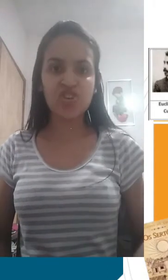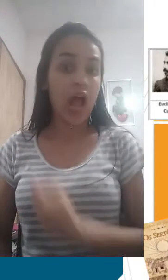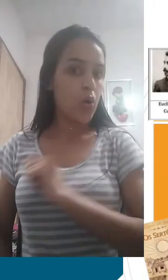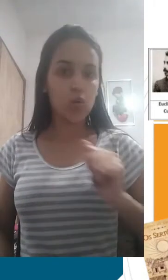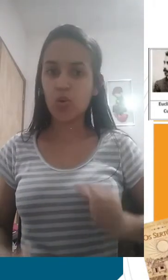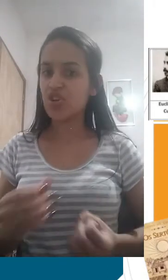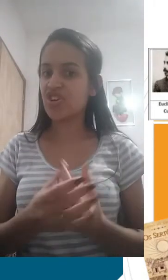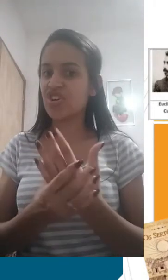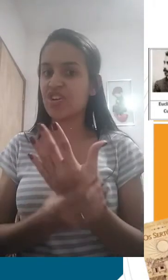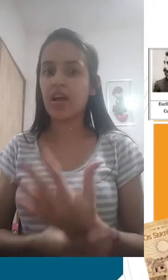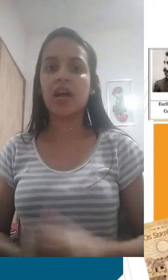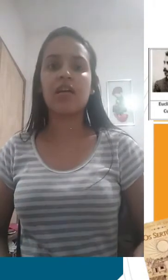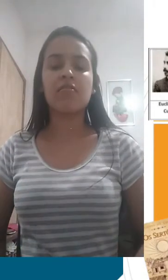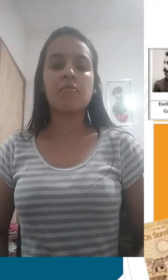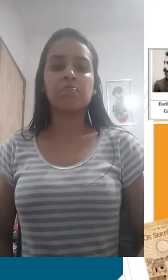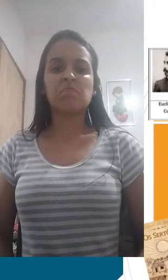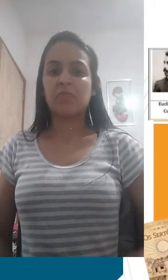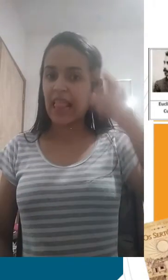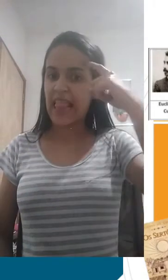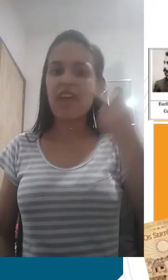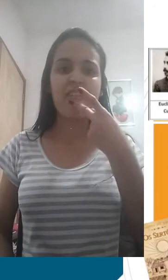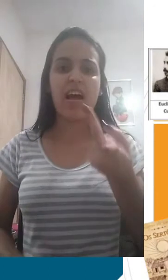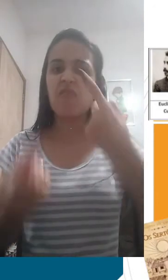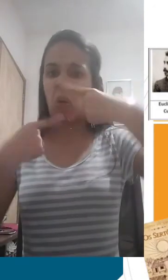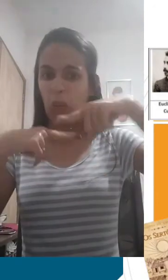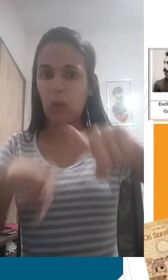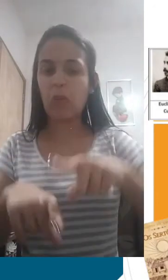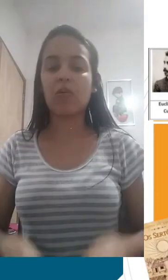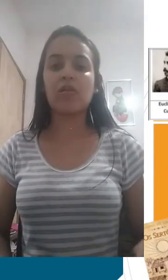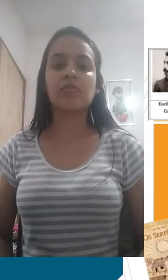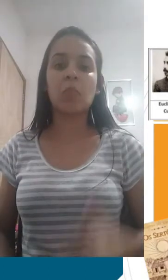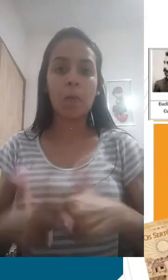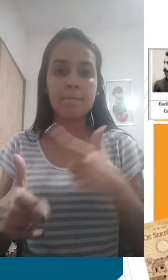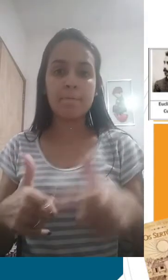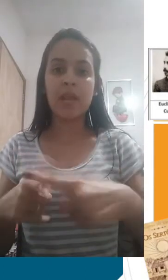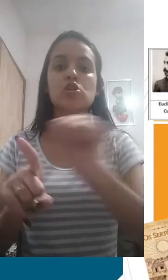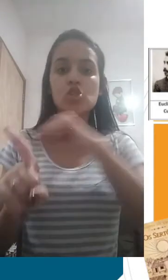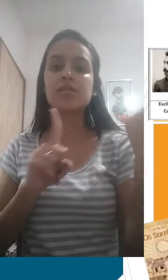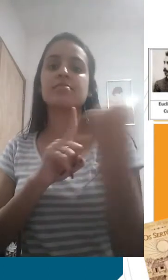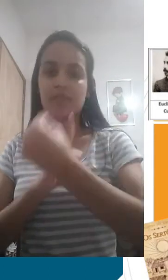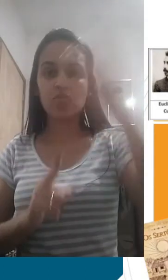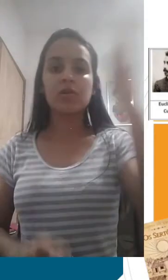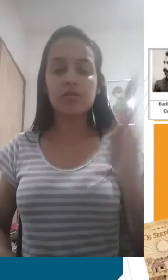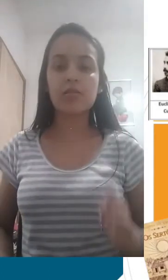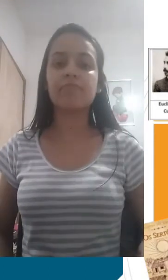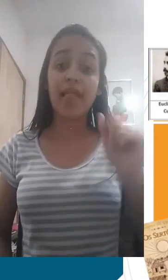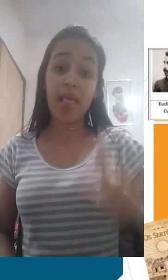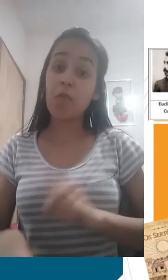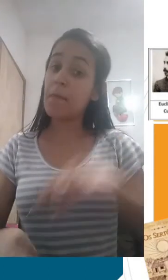sociais, econômicas e políticas em suas obras. Por ser um período de transição,